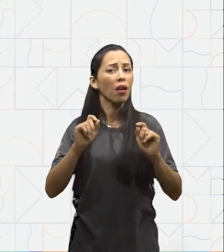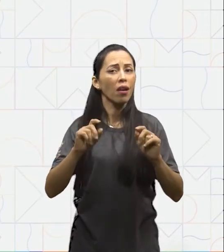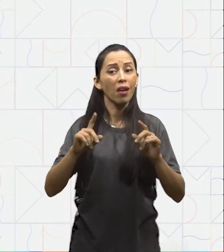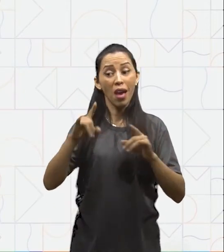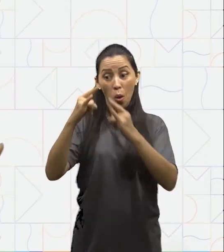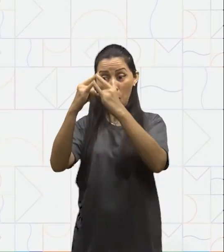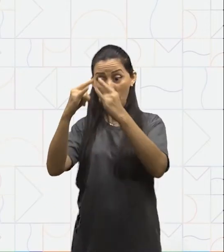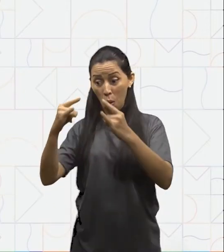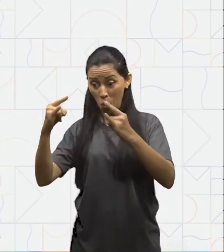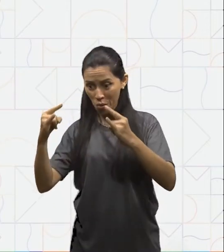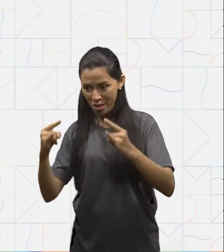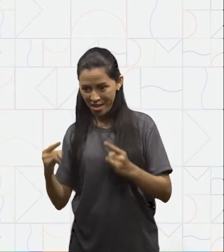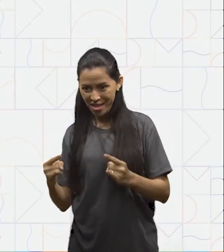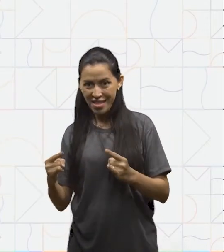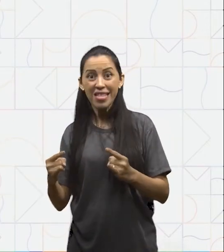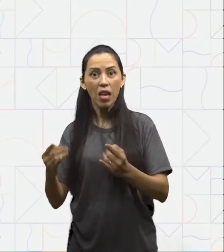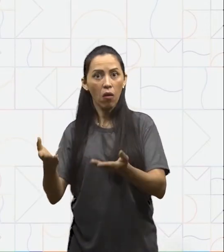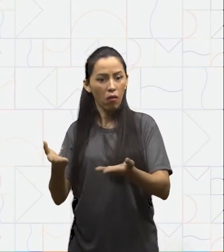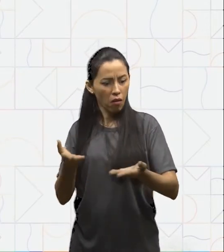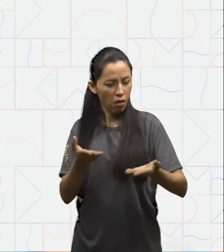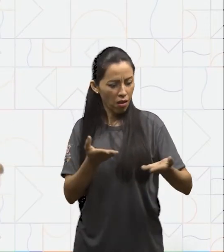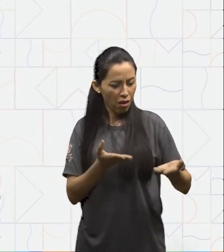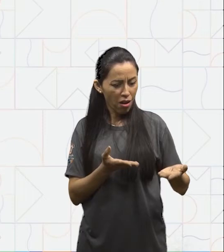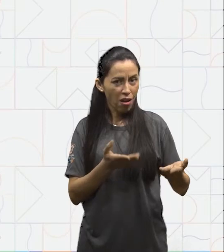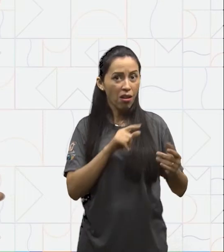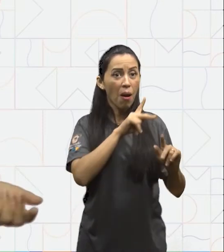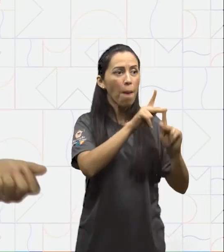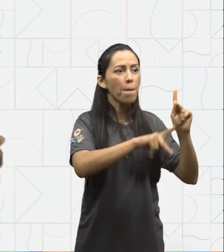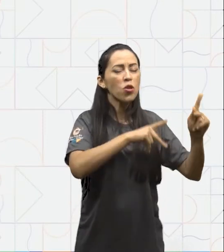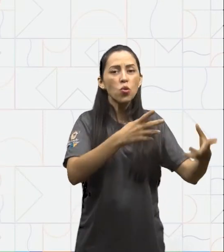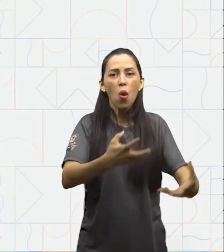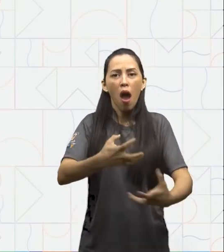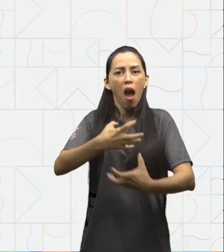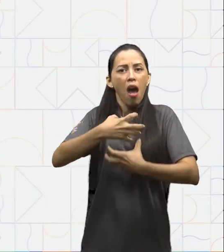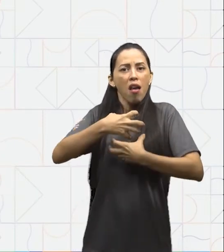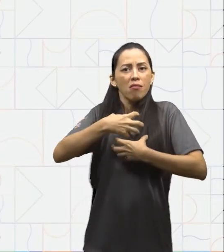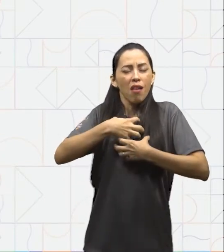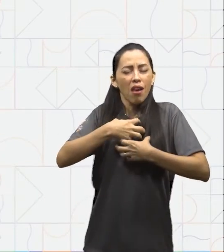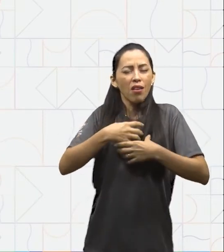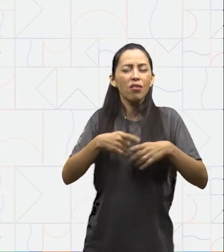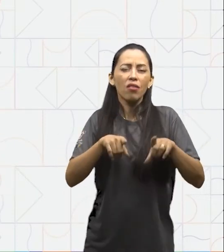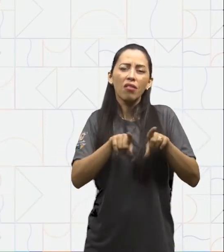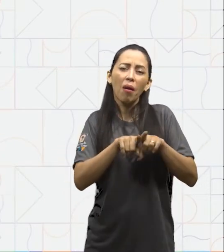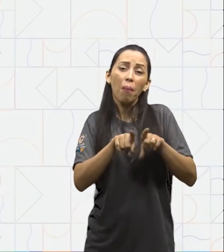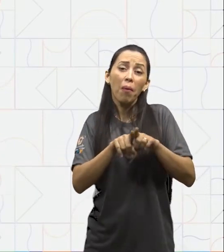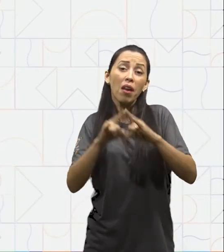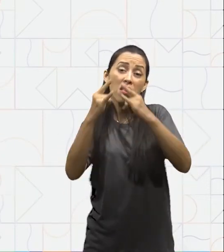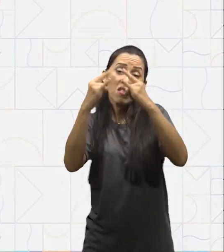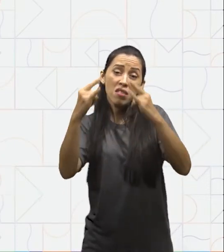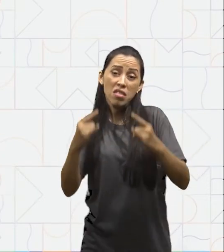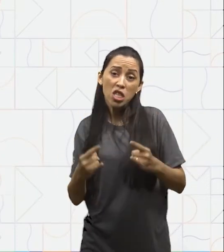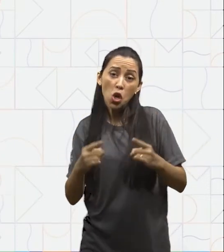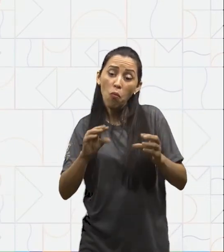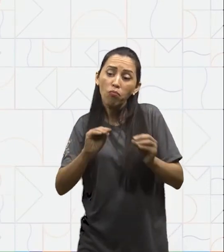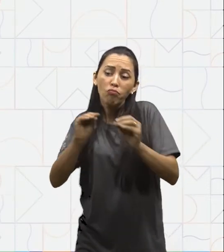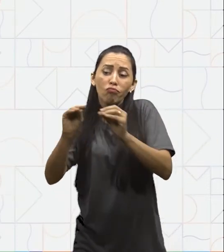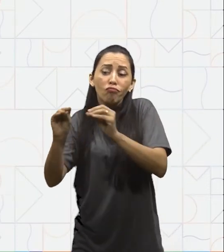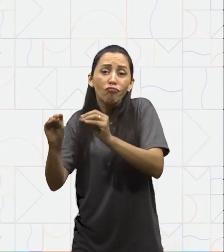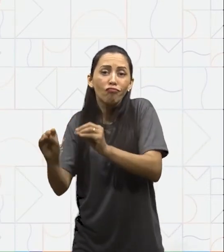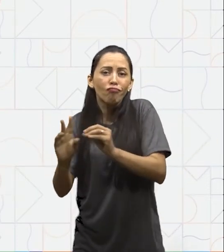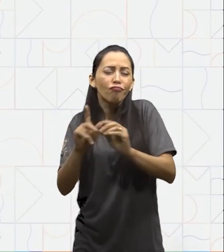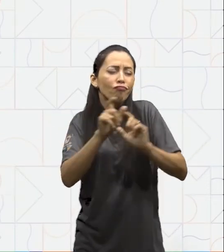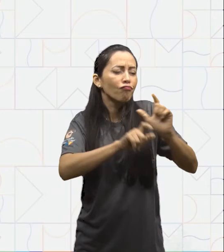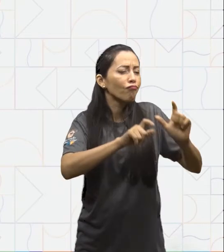chegar, causa na vida das pessoas, o que ele traz e o que ele deixa quando vai embora. O poema não está